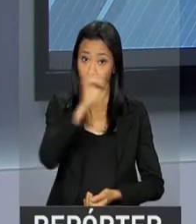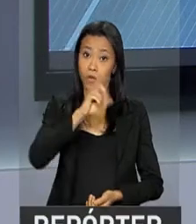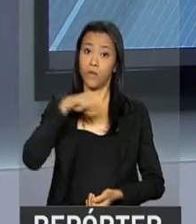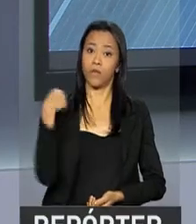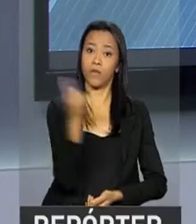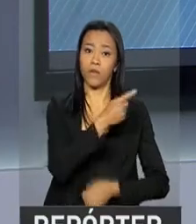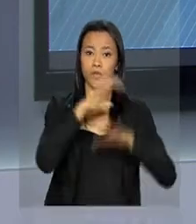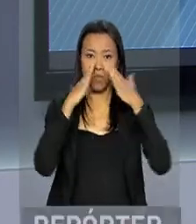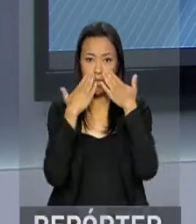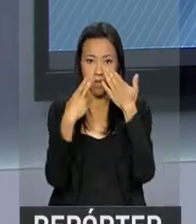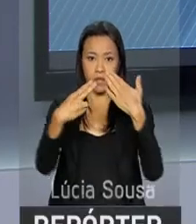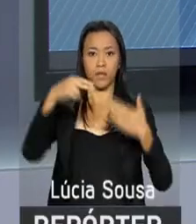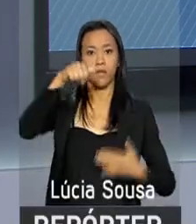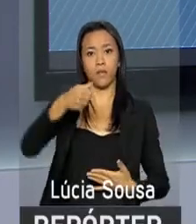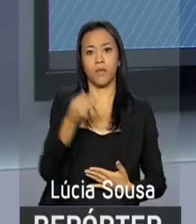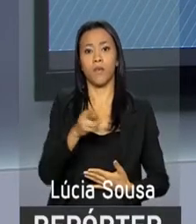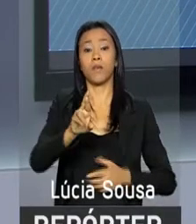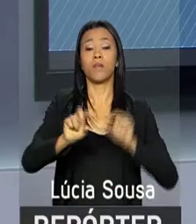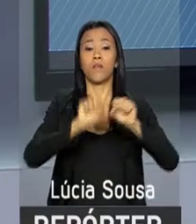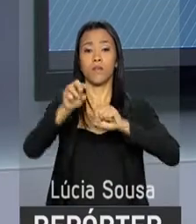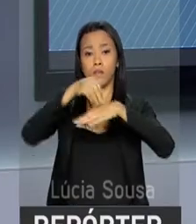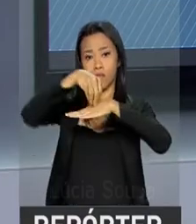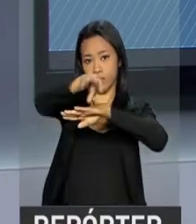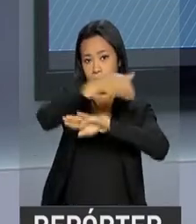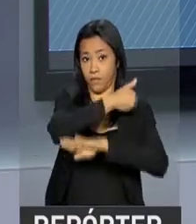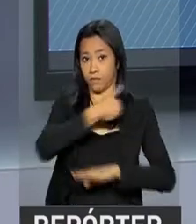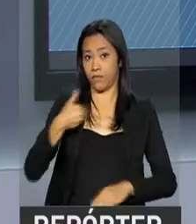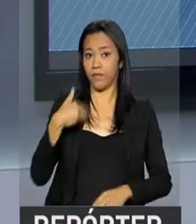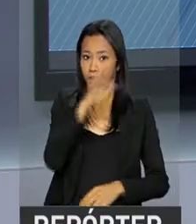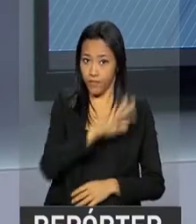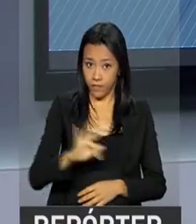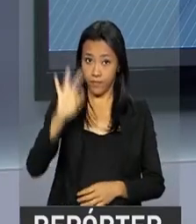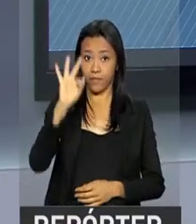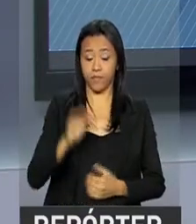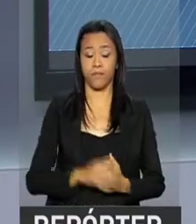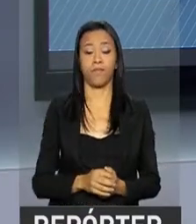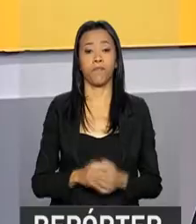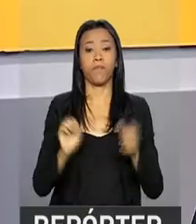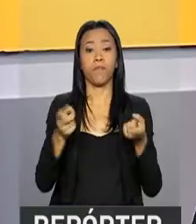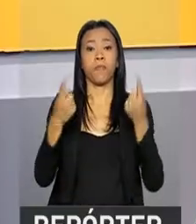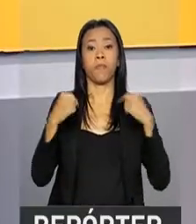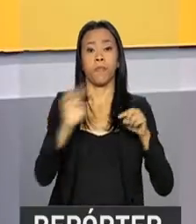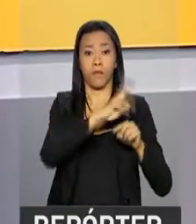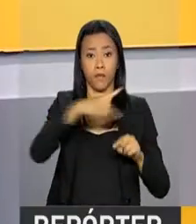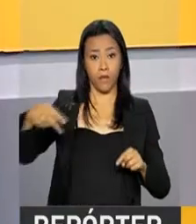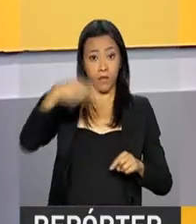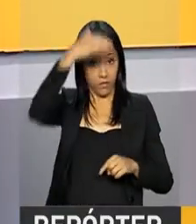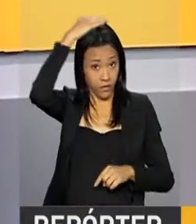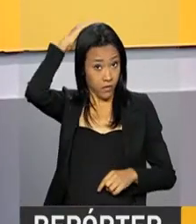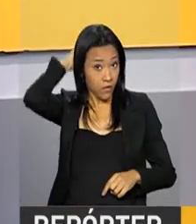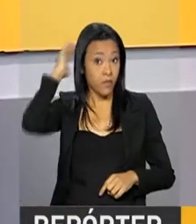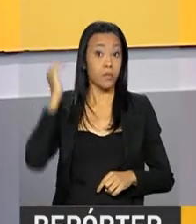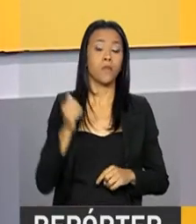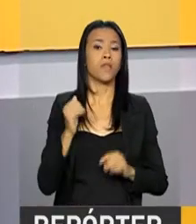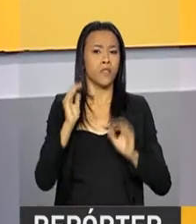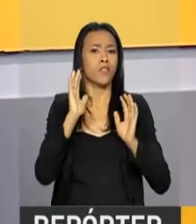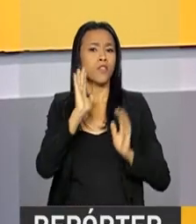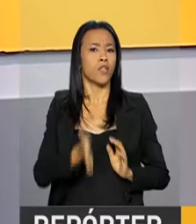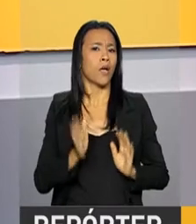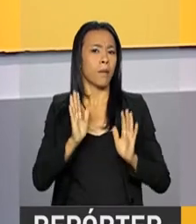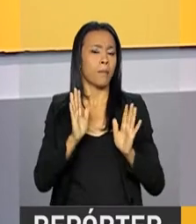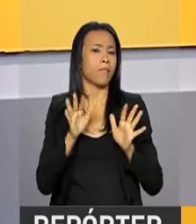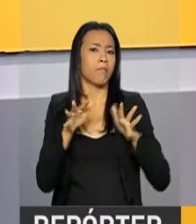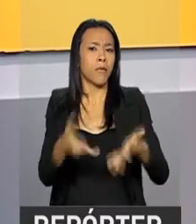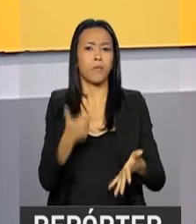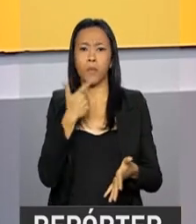Olá, estamos de volta com o repórter NBR e as notícias do governo federal. O presidente Michel Temer participou agora